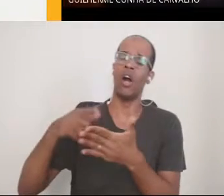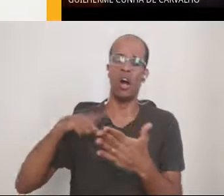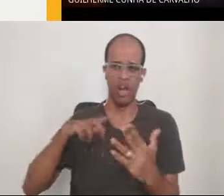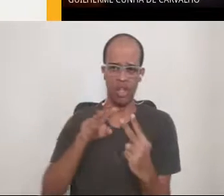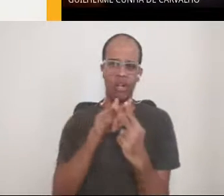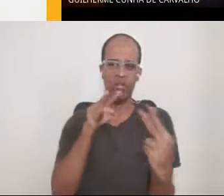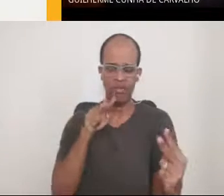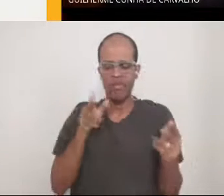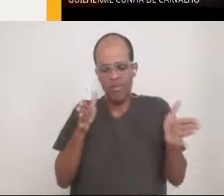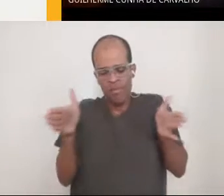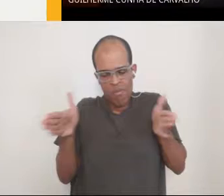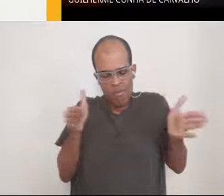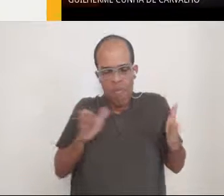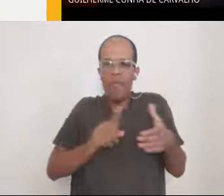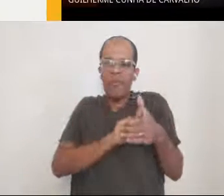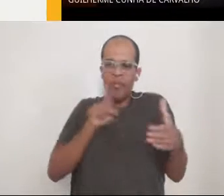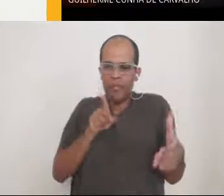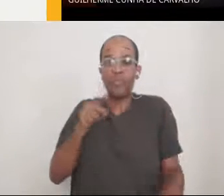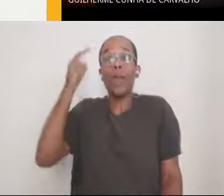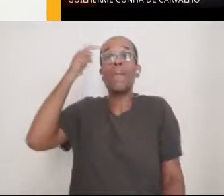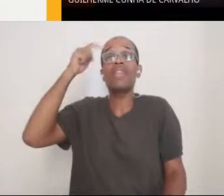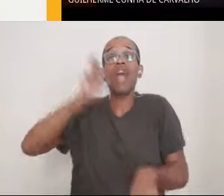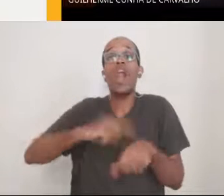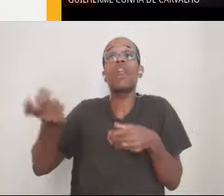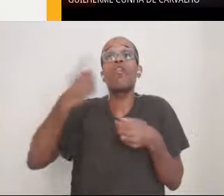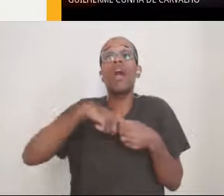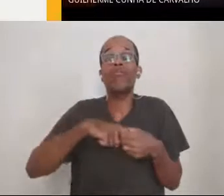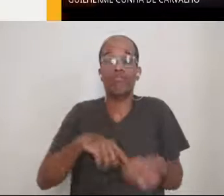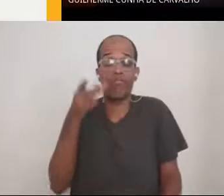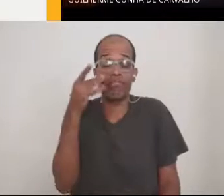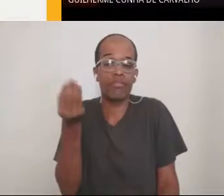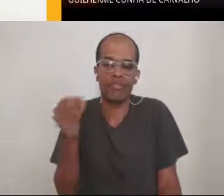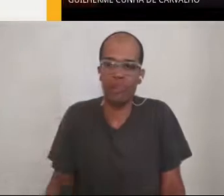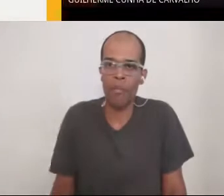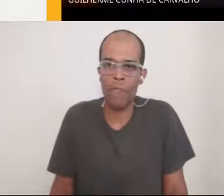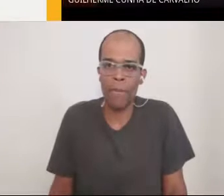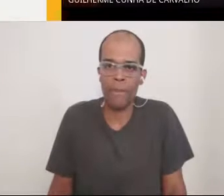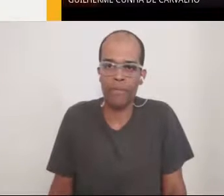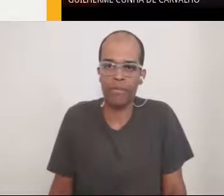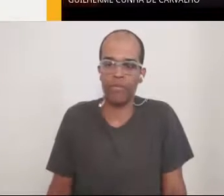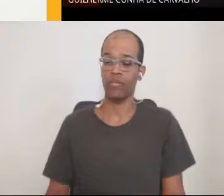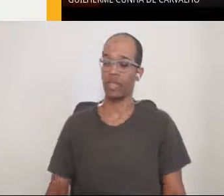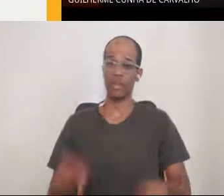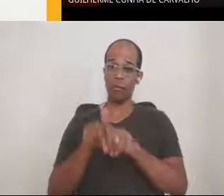período remoto, e imagina como que vai voltar quando voltar ao presencial. E para além disso, né, gente,